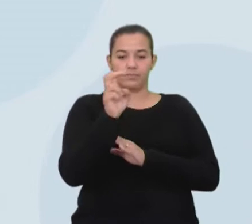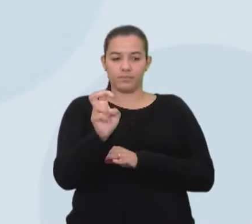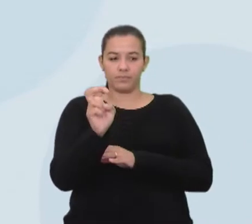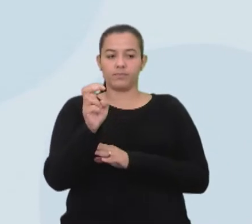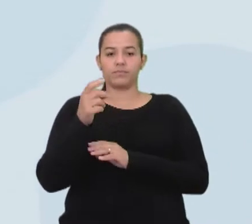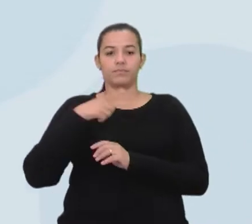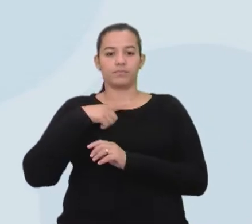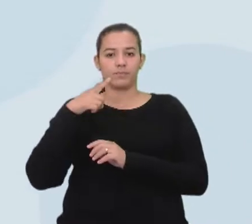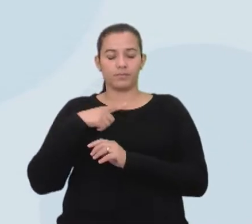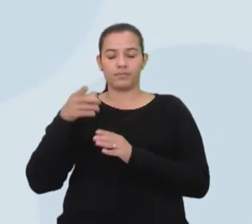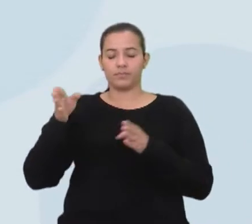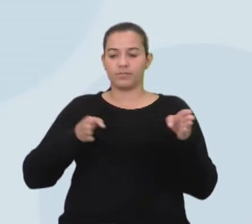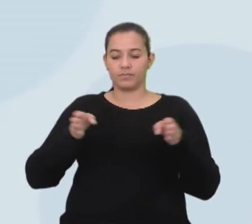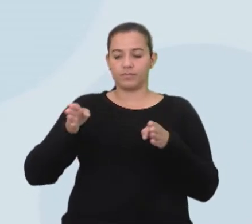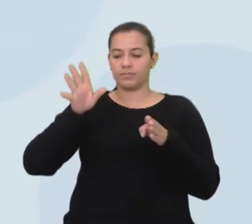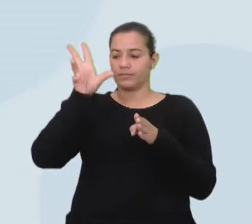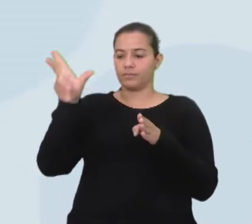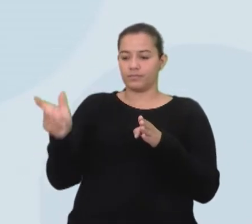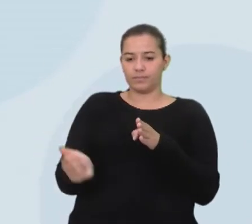costa da África.